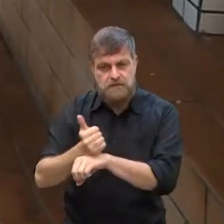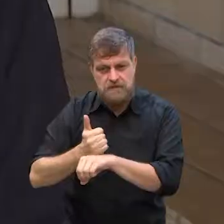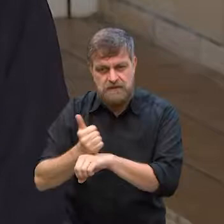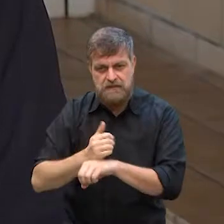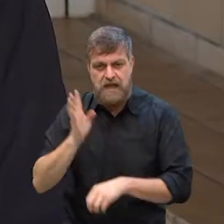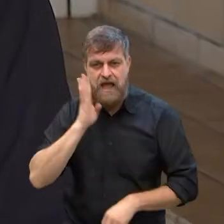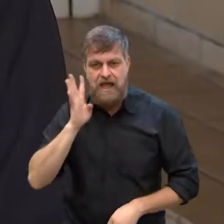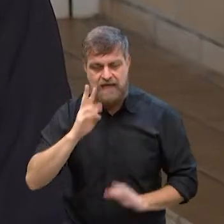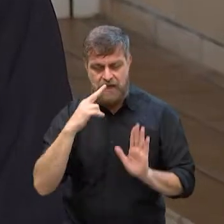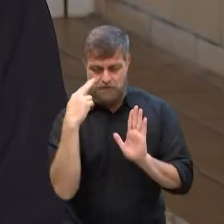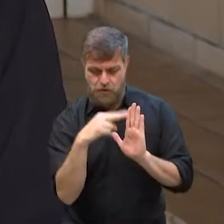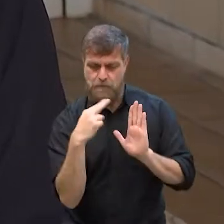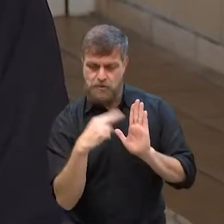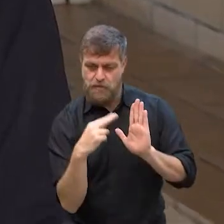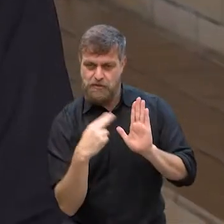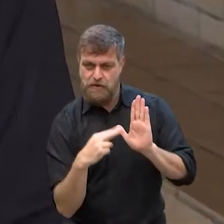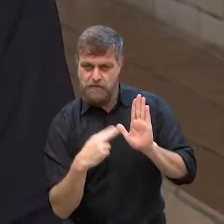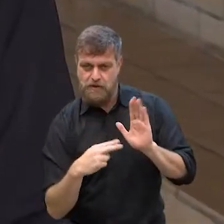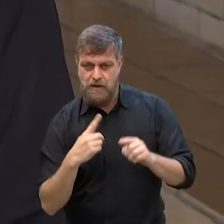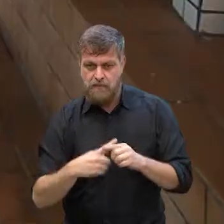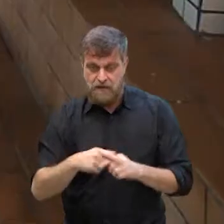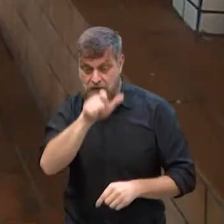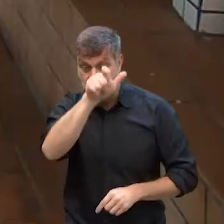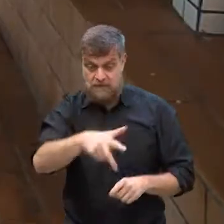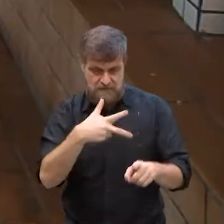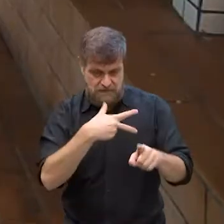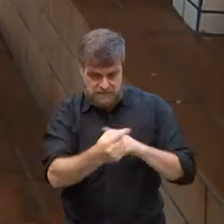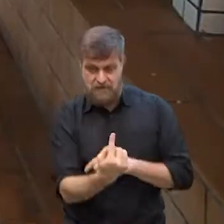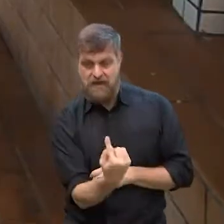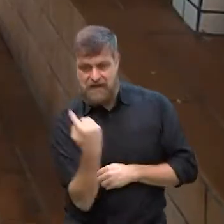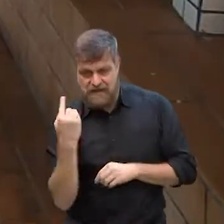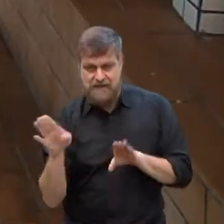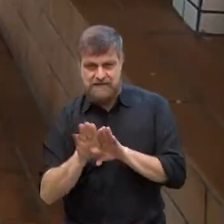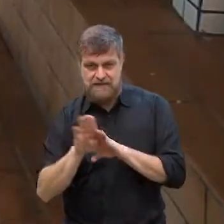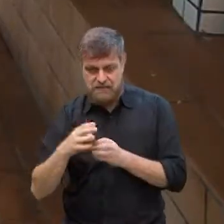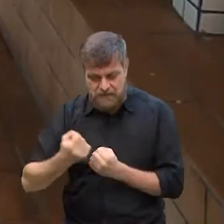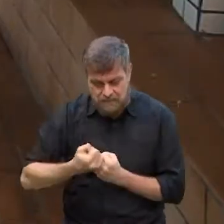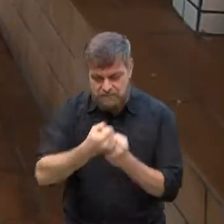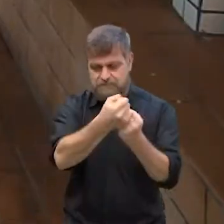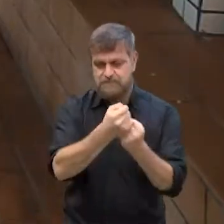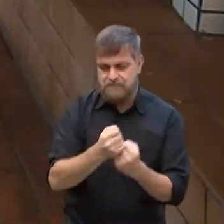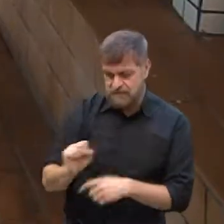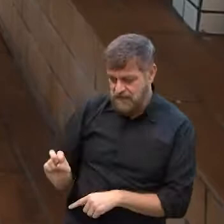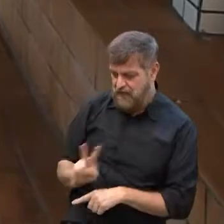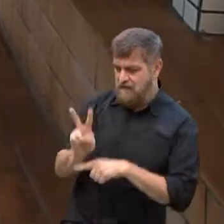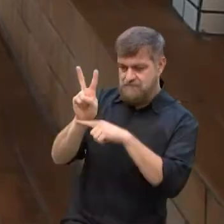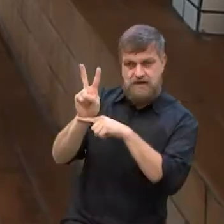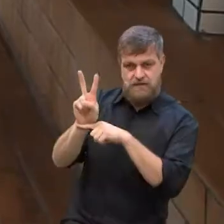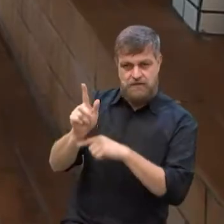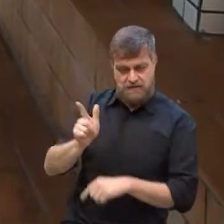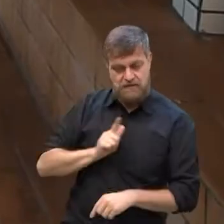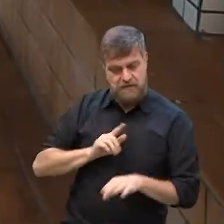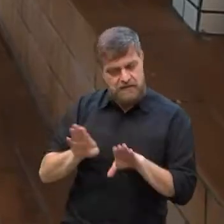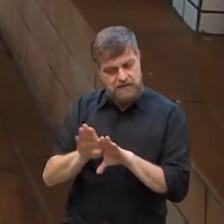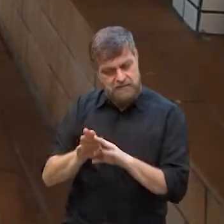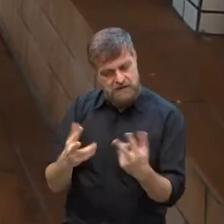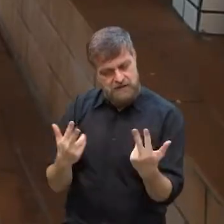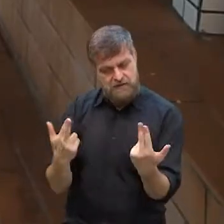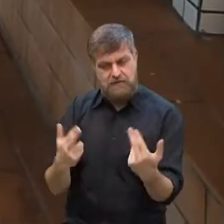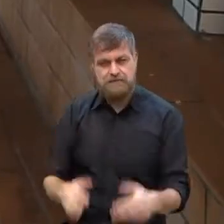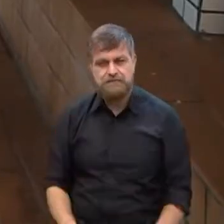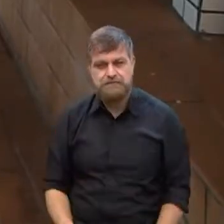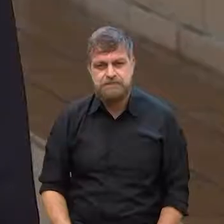falar todos esses nomes, porque se hoje você é um vencedor, eles têm muito mérito nisso. Com toda certeza. Daniel, quando você vai para